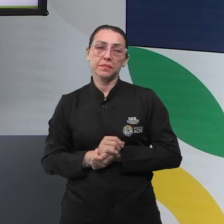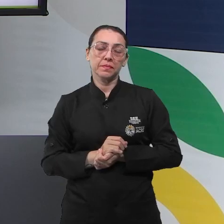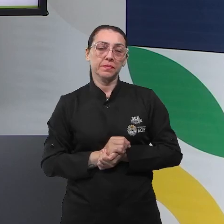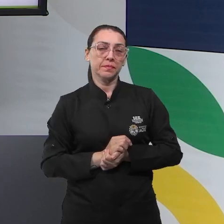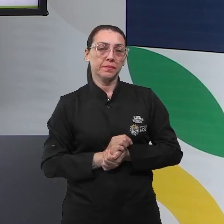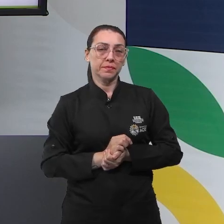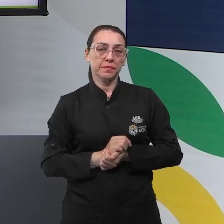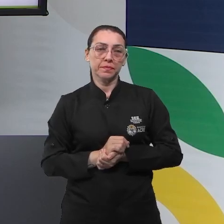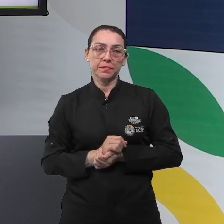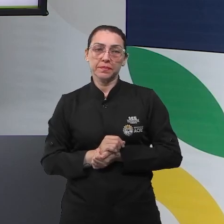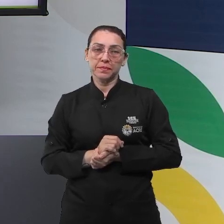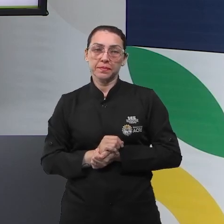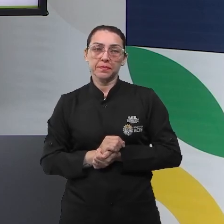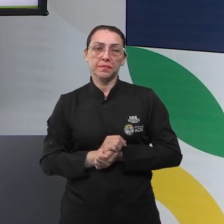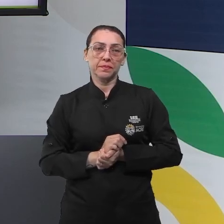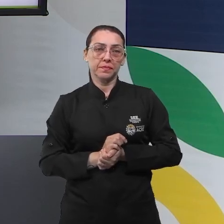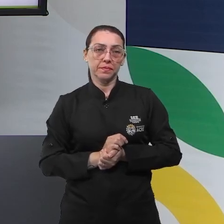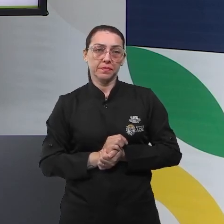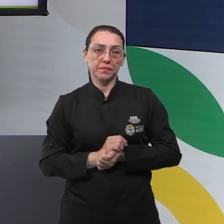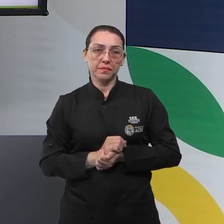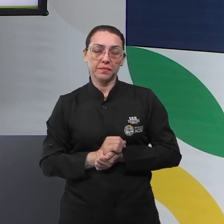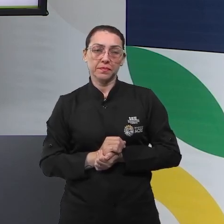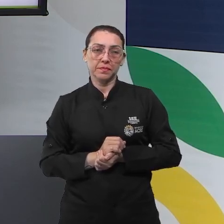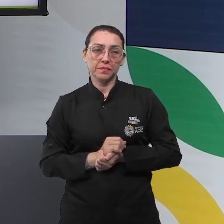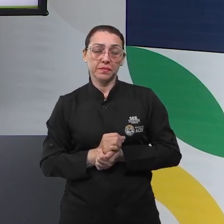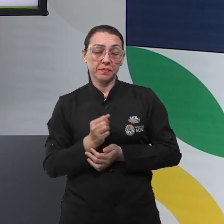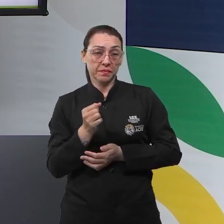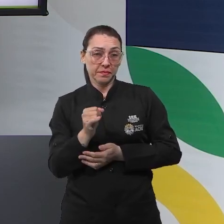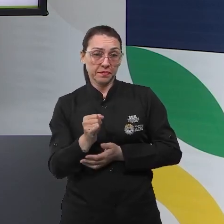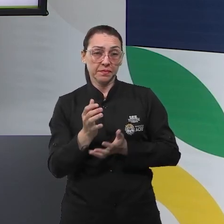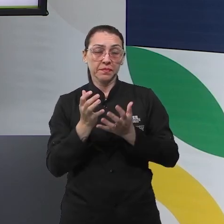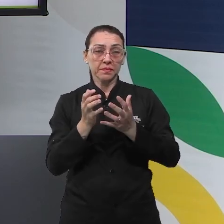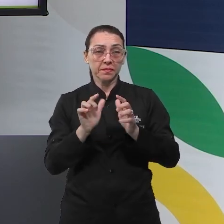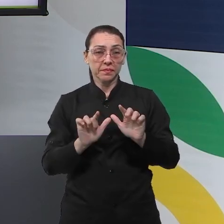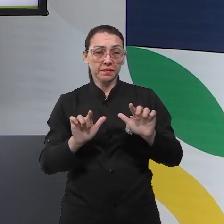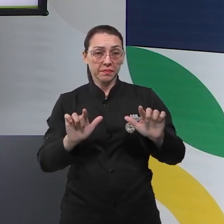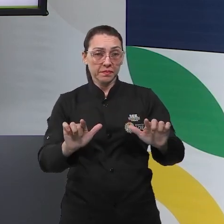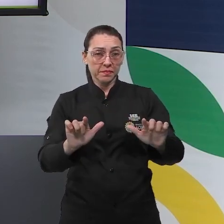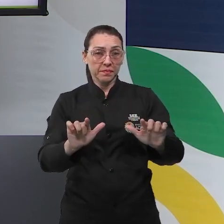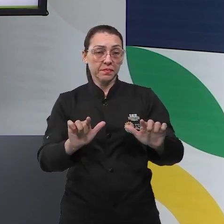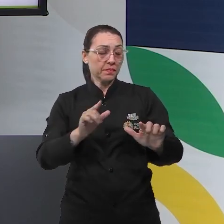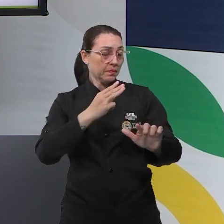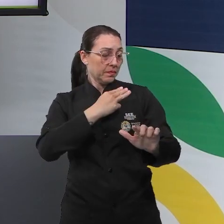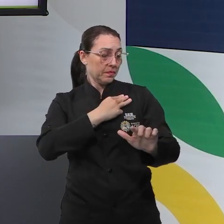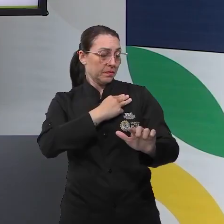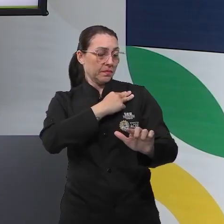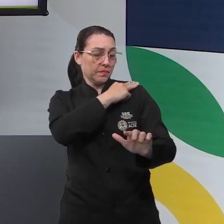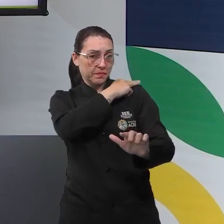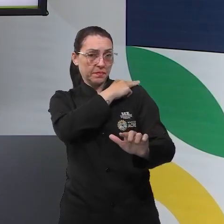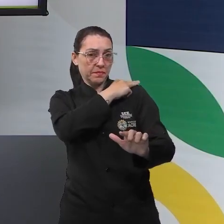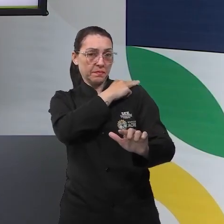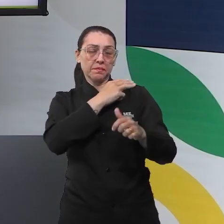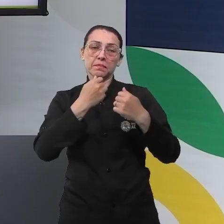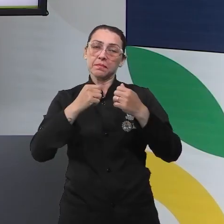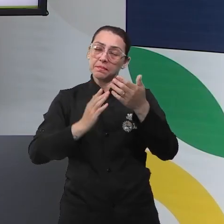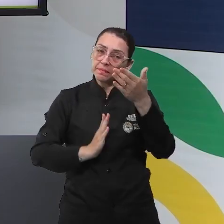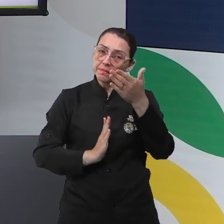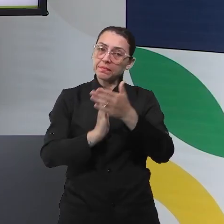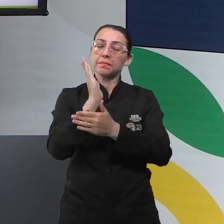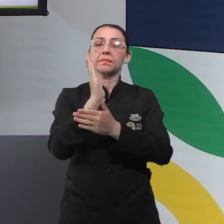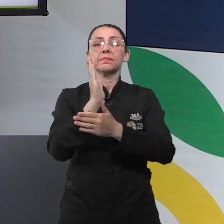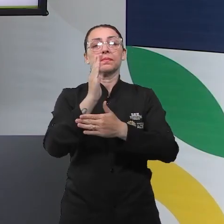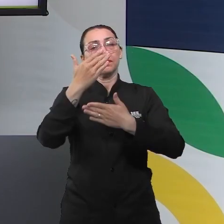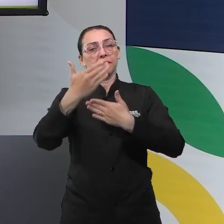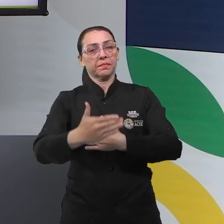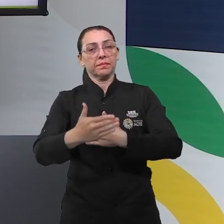para um determinado objetivo. Então, se você quer o diploma do ensino médio, o certificado, você tem que passar na prova do